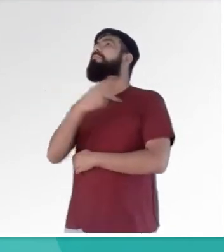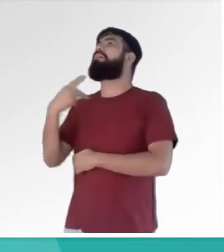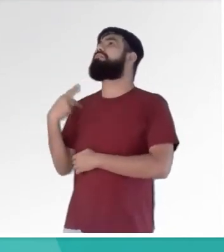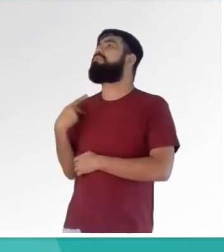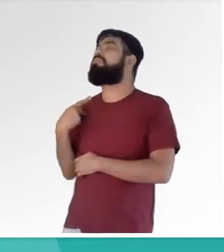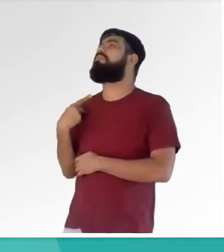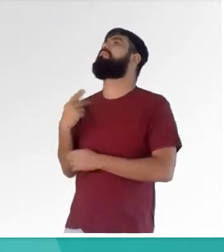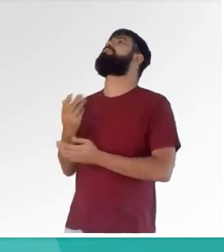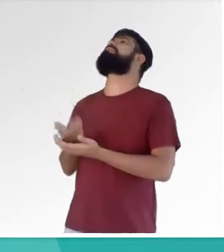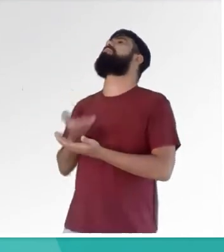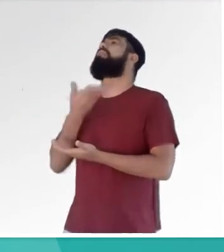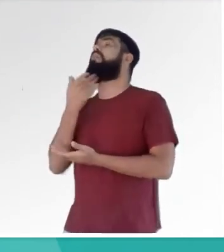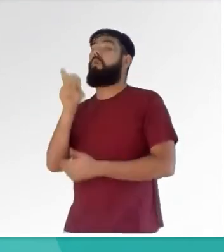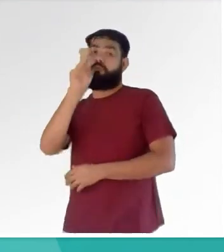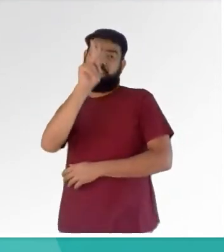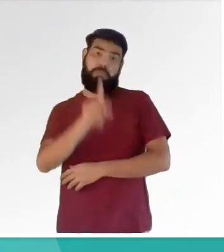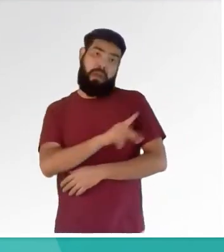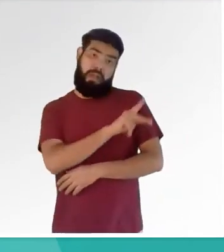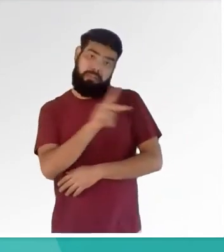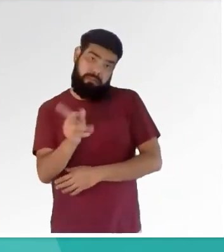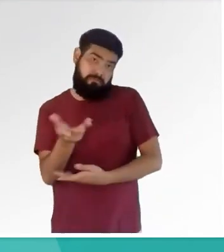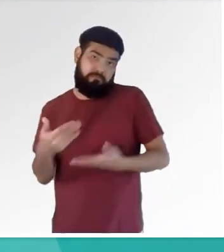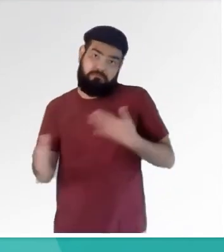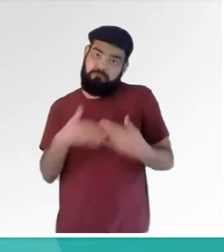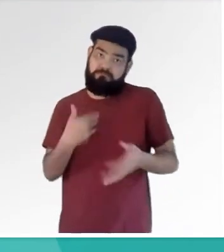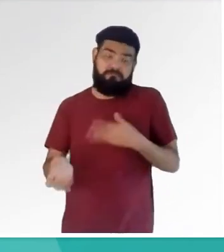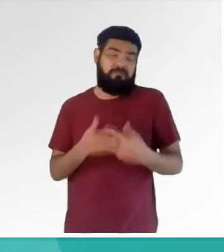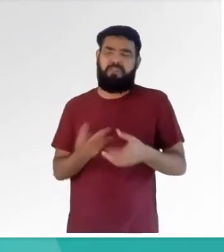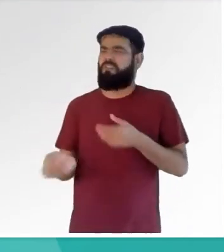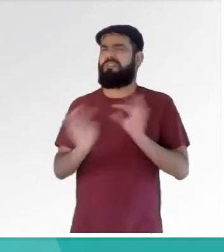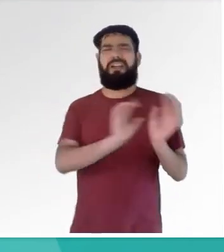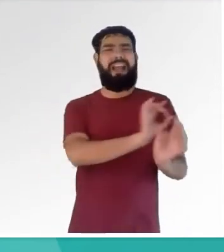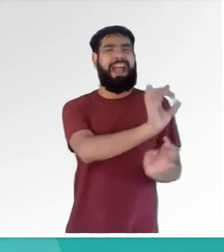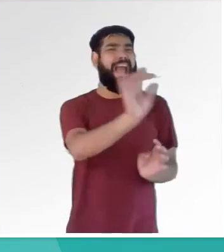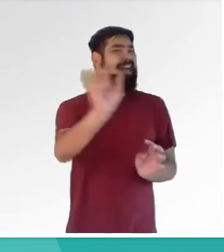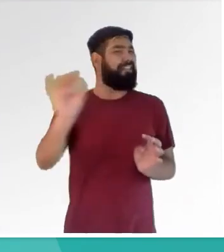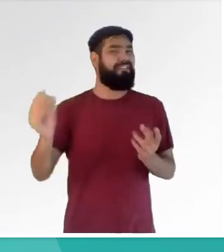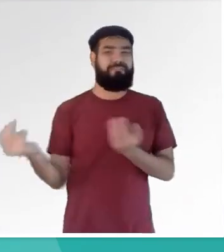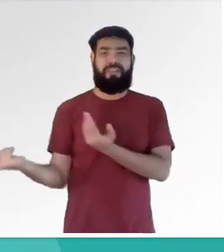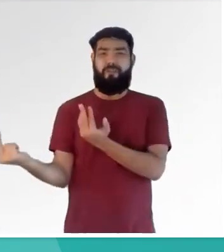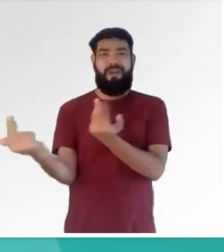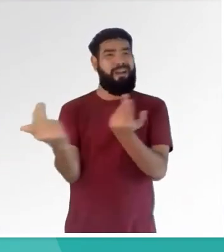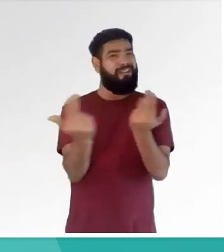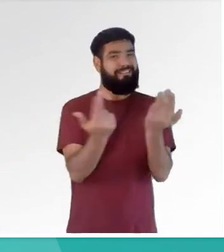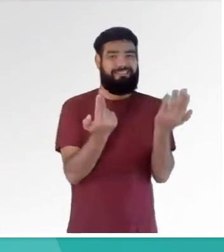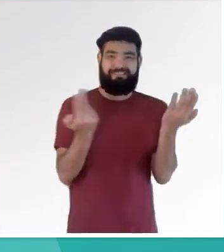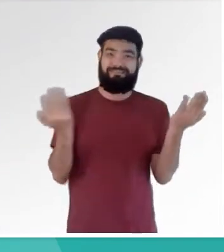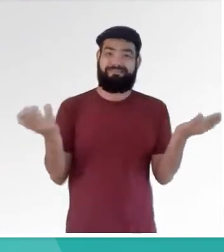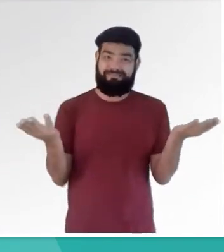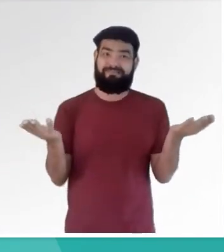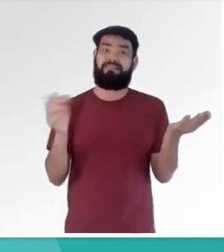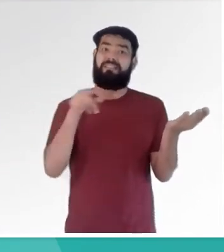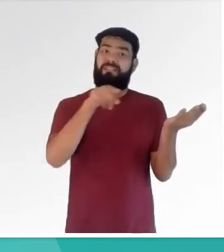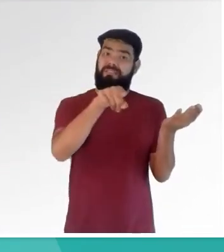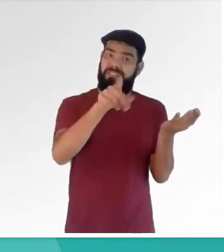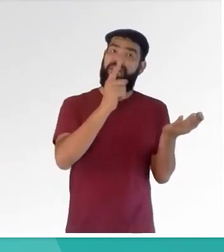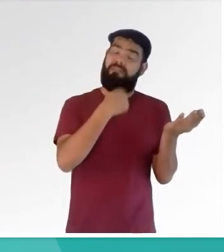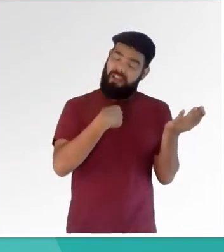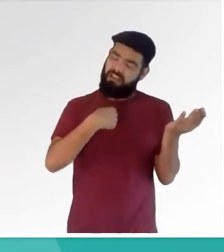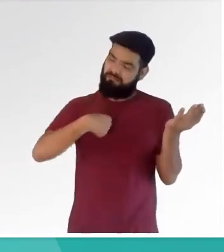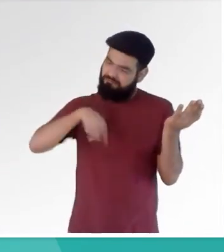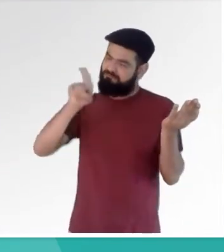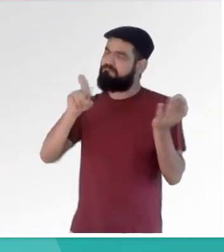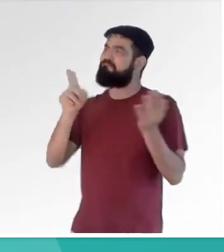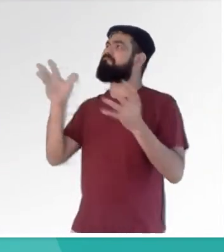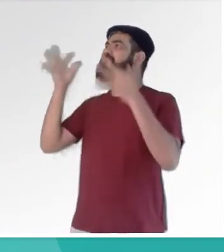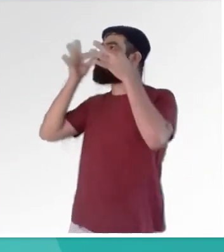do padre. E assim toda religião tem seus ritos, né? E você vai lá ouvir, participar